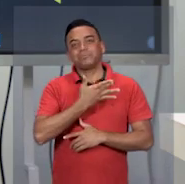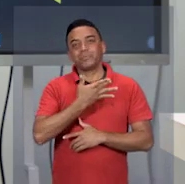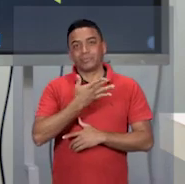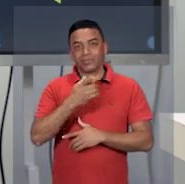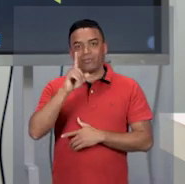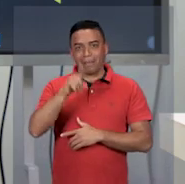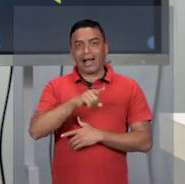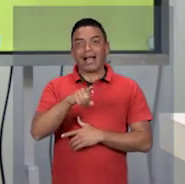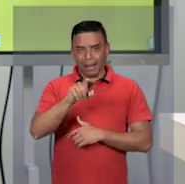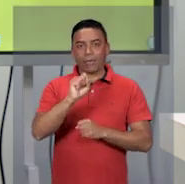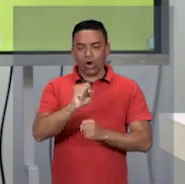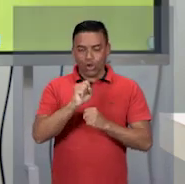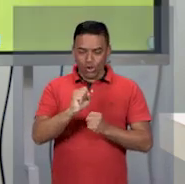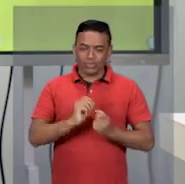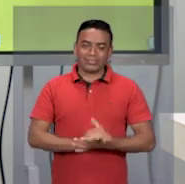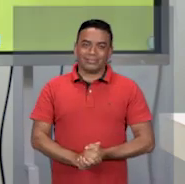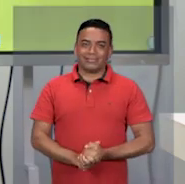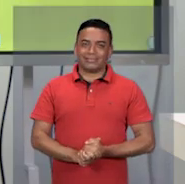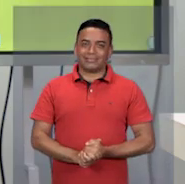né?